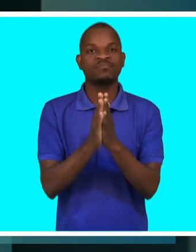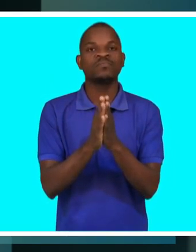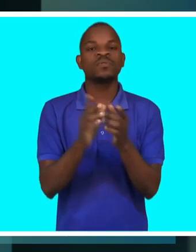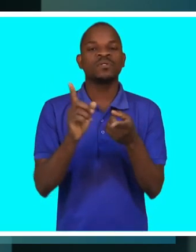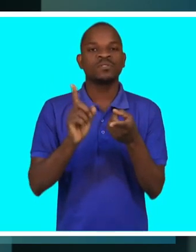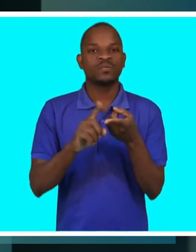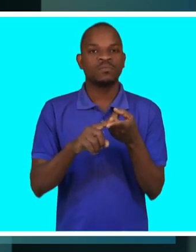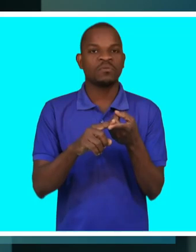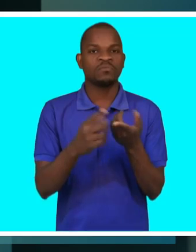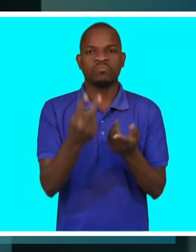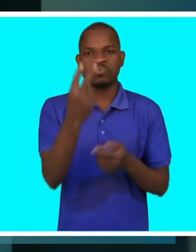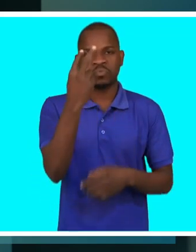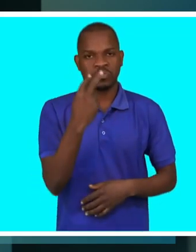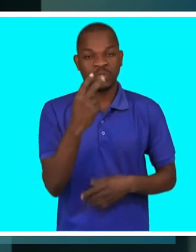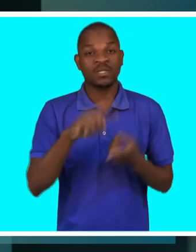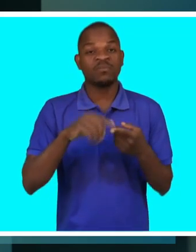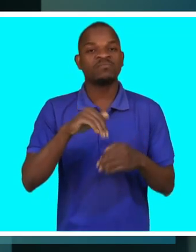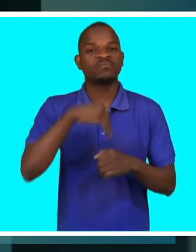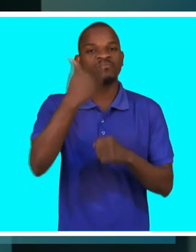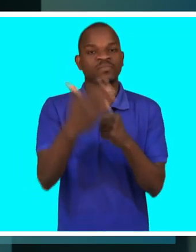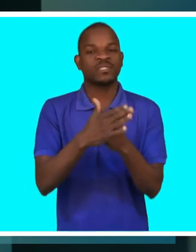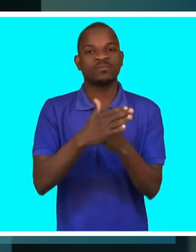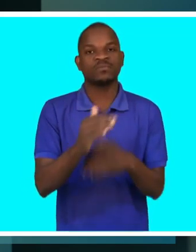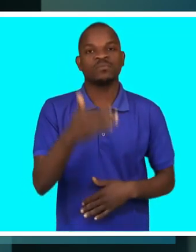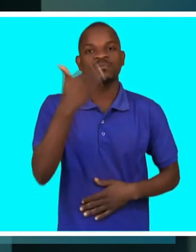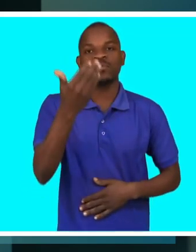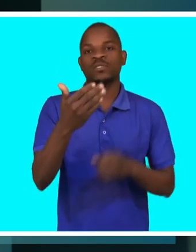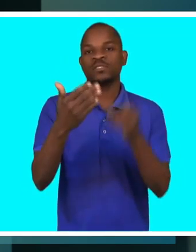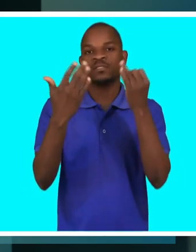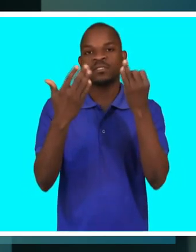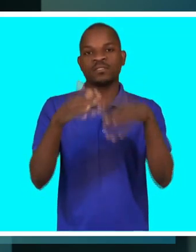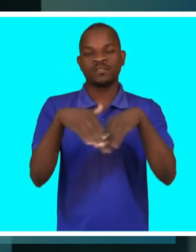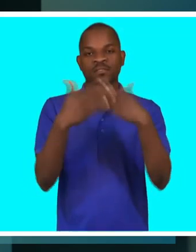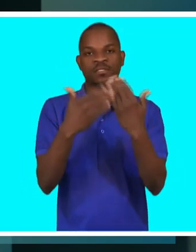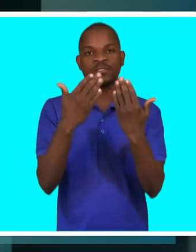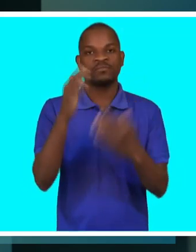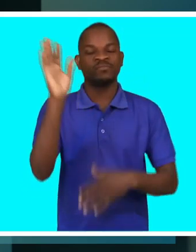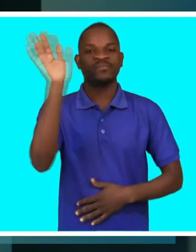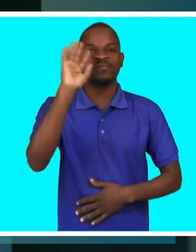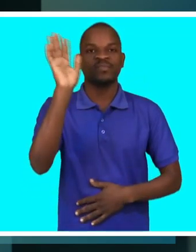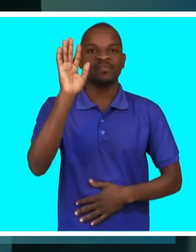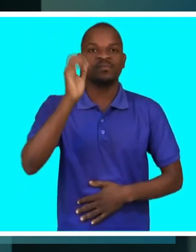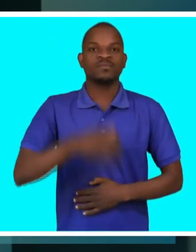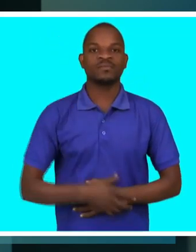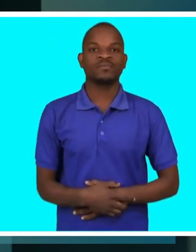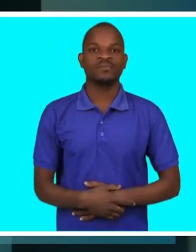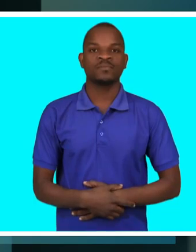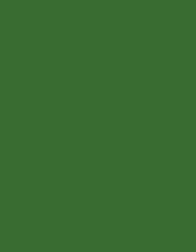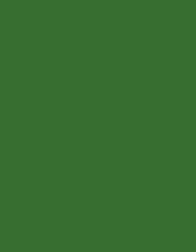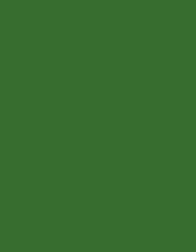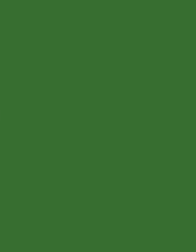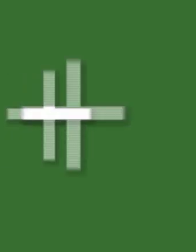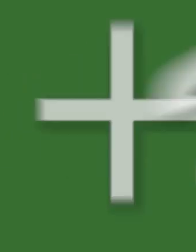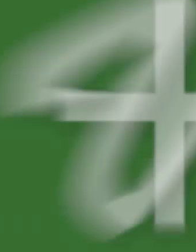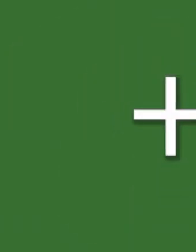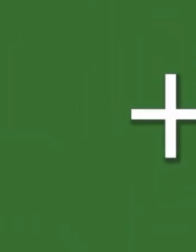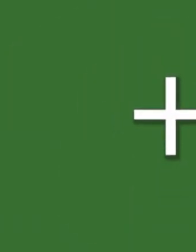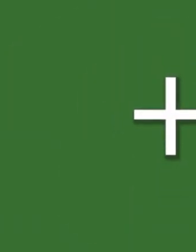muito obrigado pela sua audiência. Nós voltamos daqui a sete dias. Até lá! Muito bom!